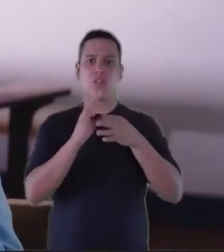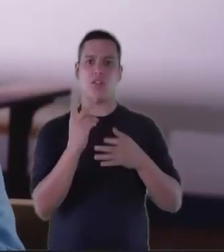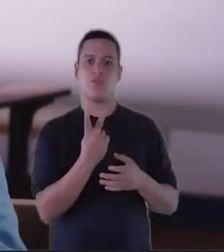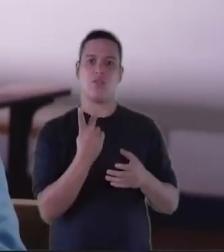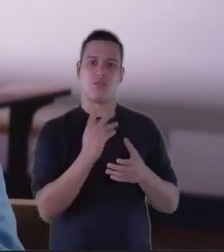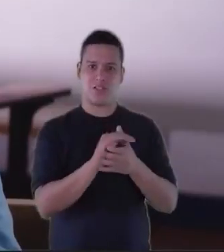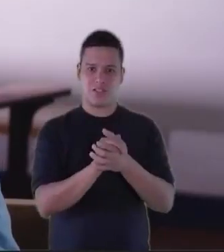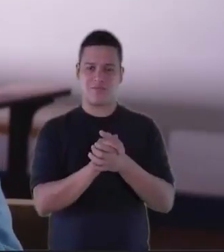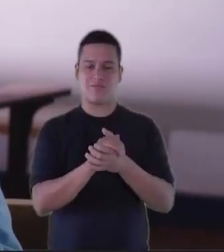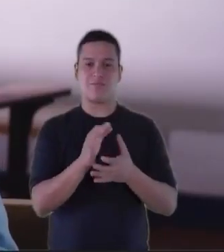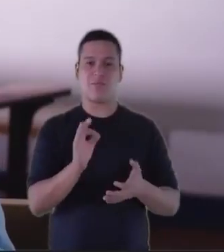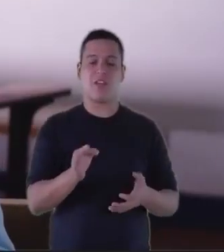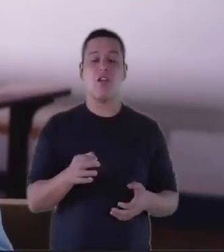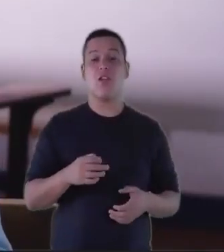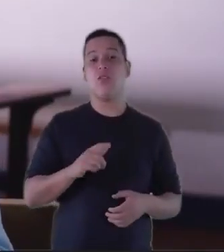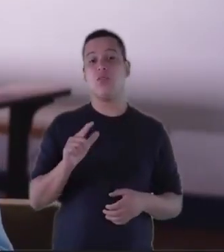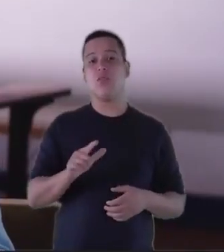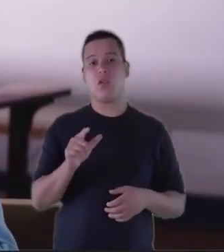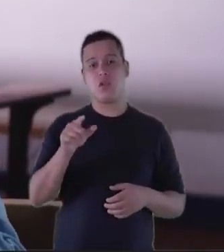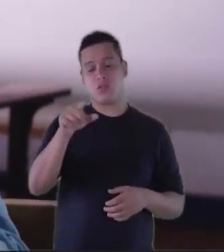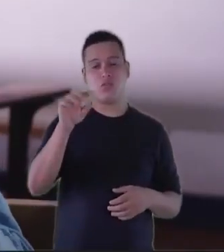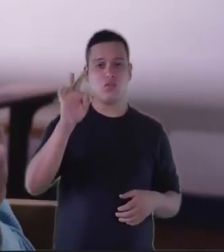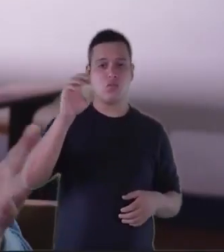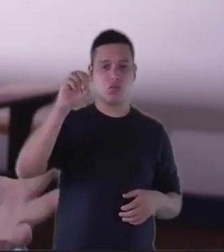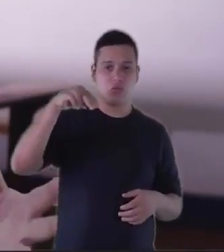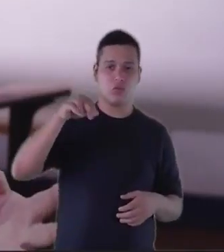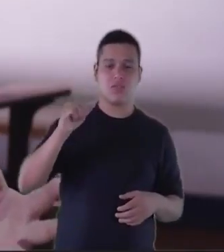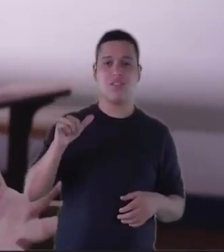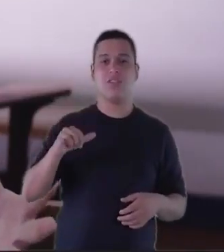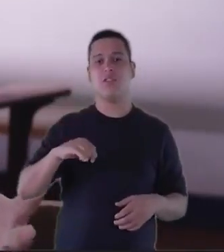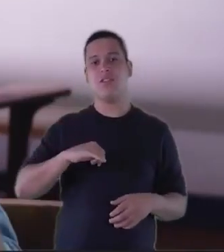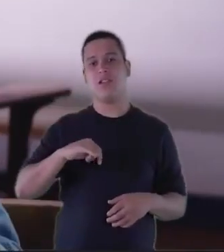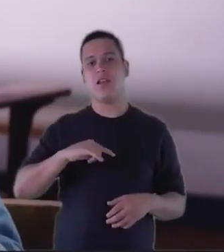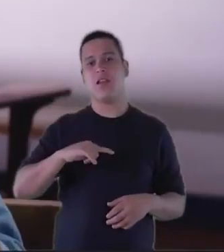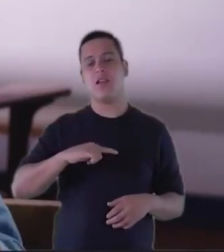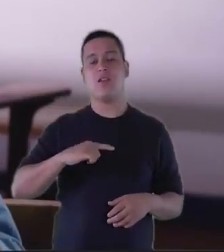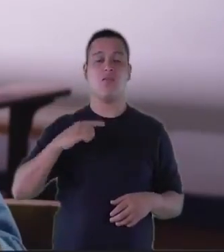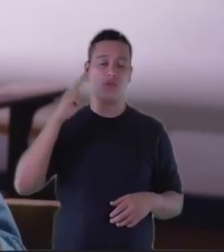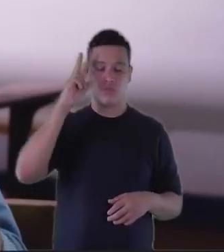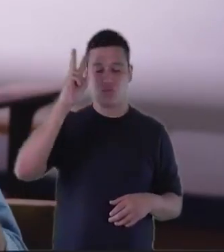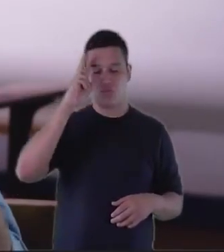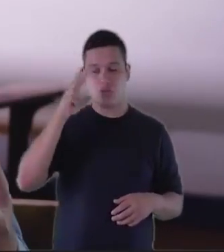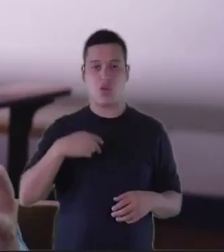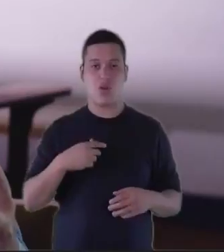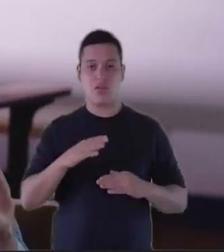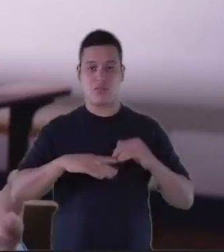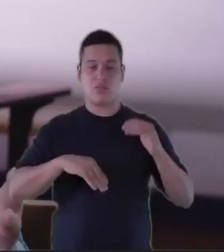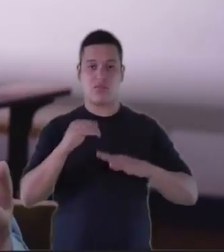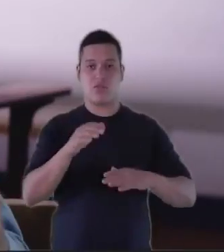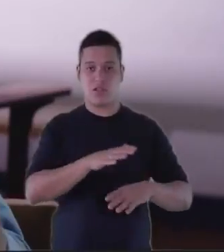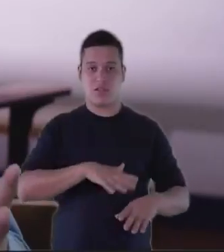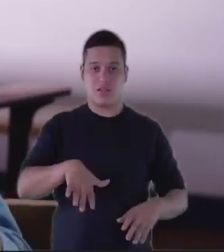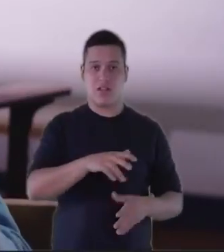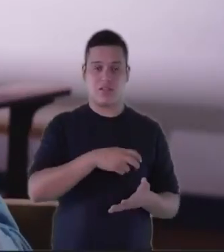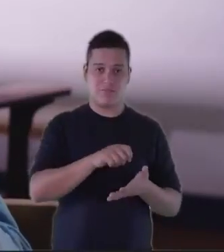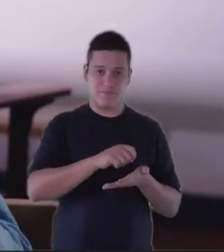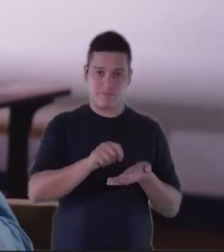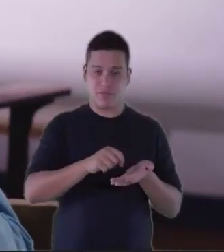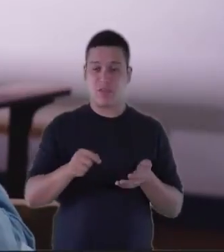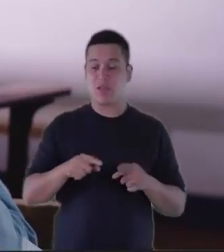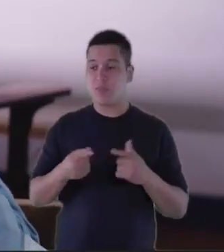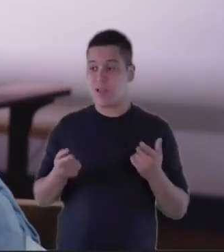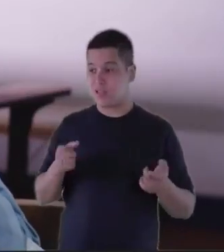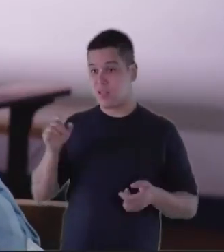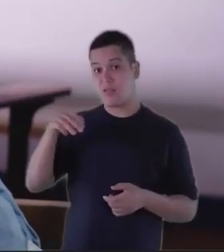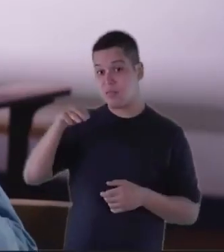de escritor, por exemplo, no Afiando a Língua, como com relação a Malu, é muito simples. Eu tenho